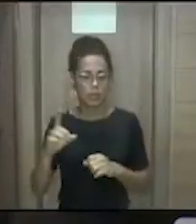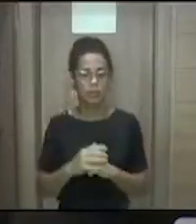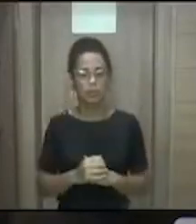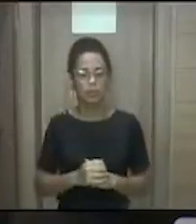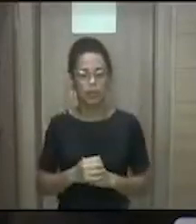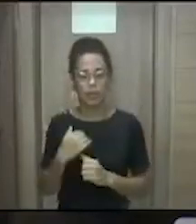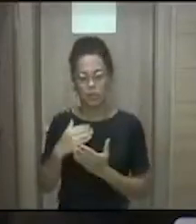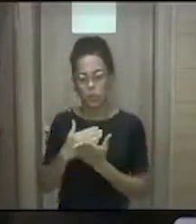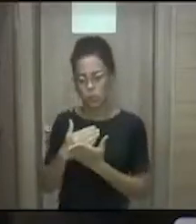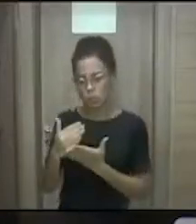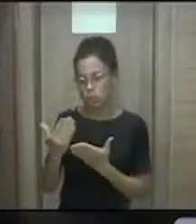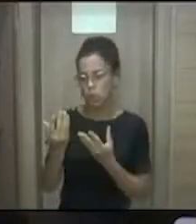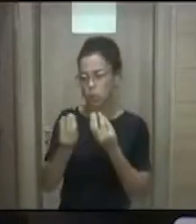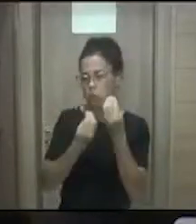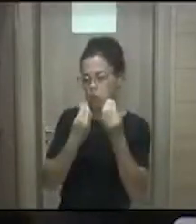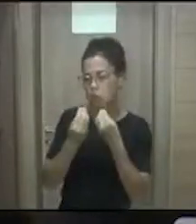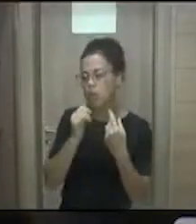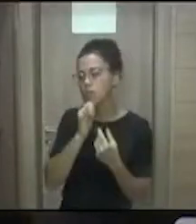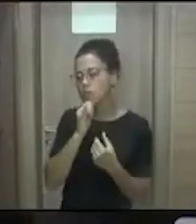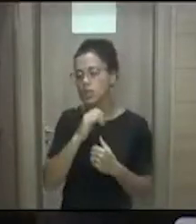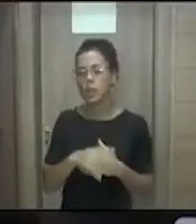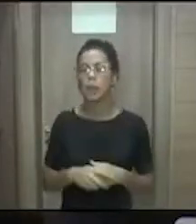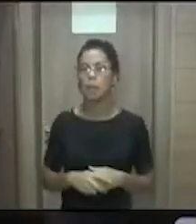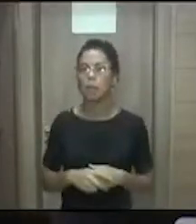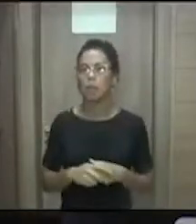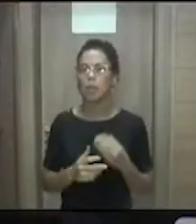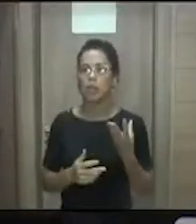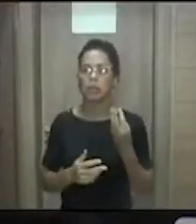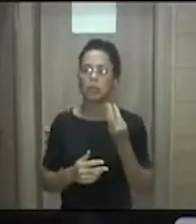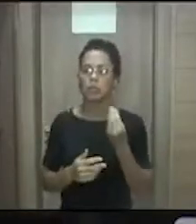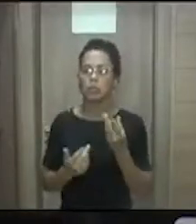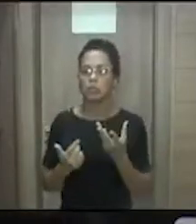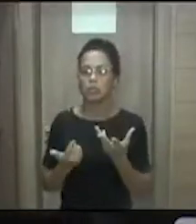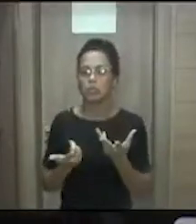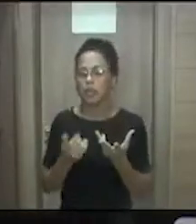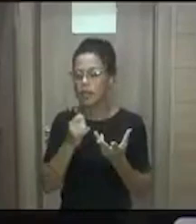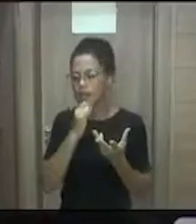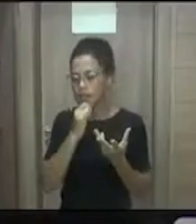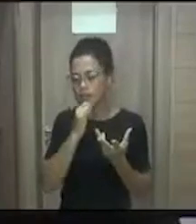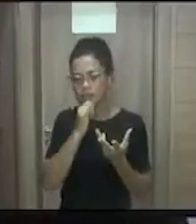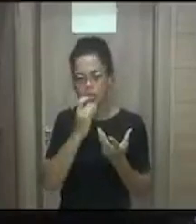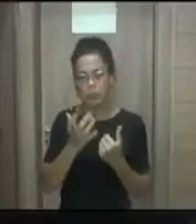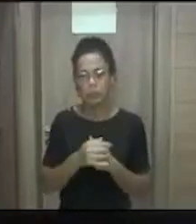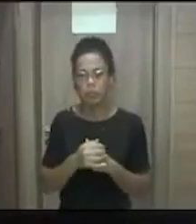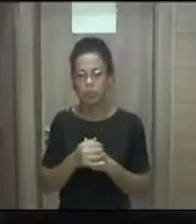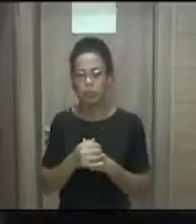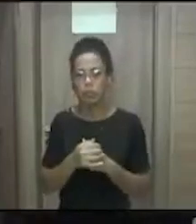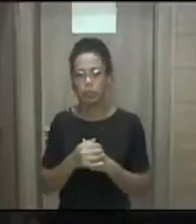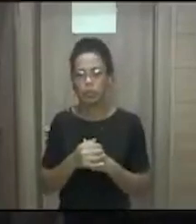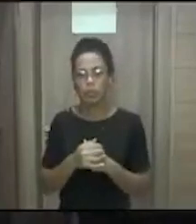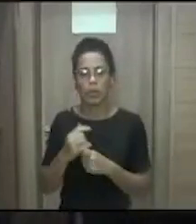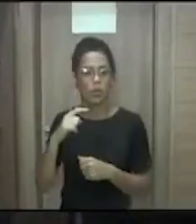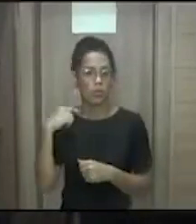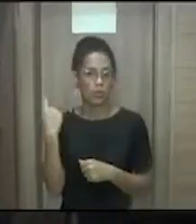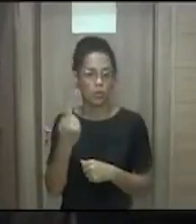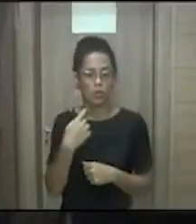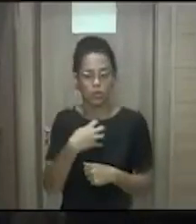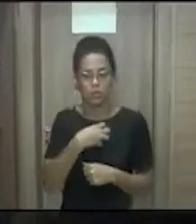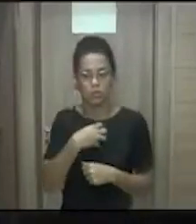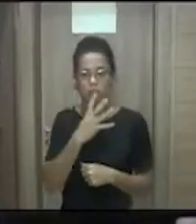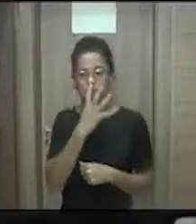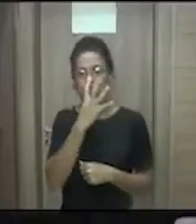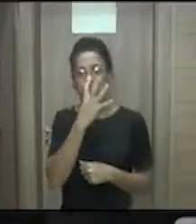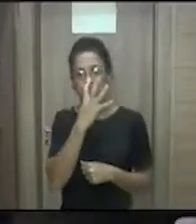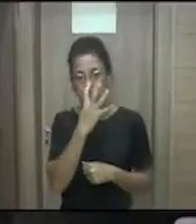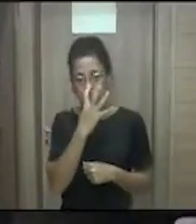alguns casos que eram assim, muito incipientes, né? E, assim, ficamos muito chocados